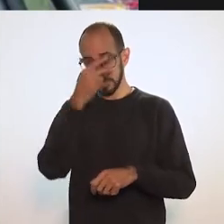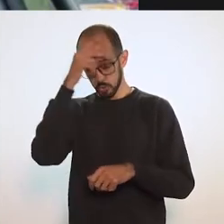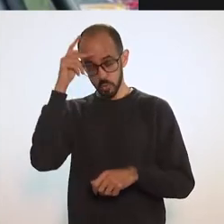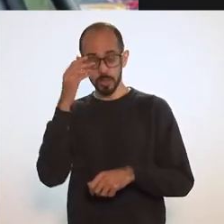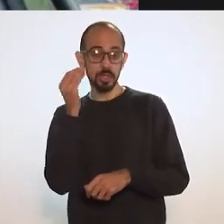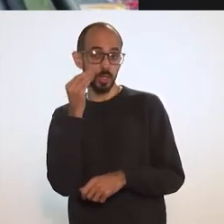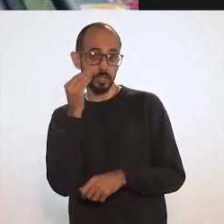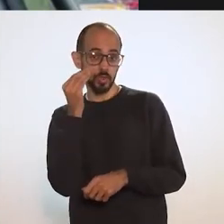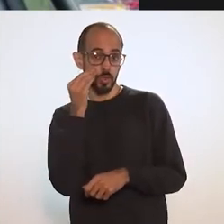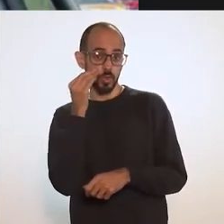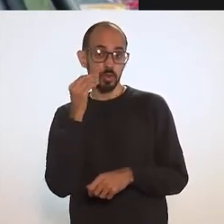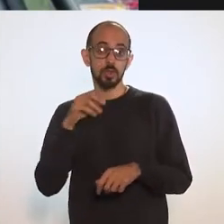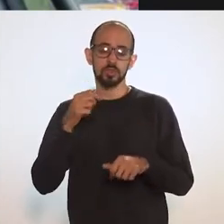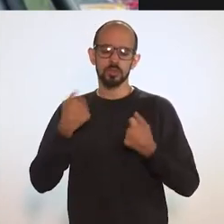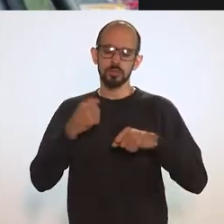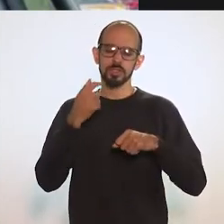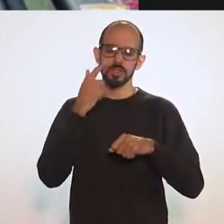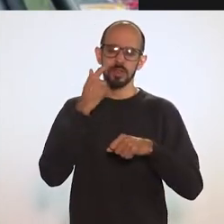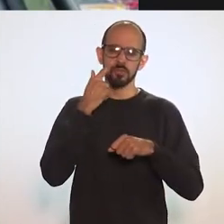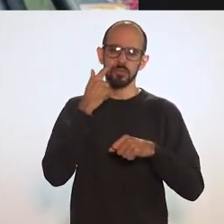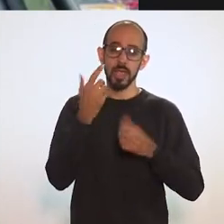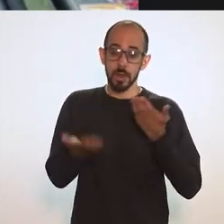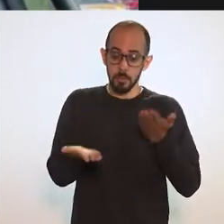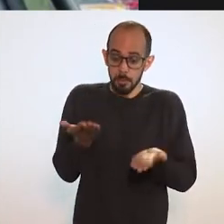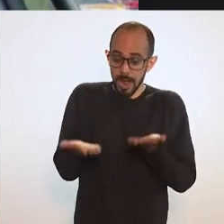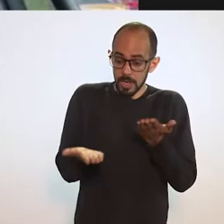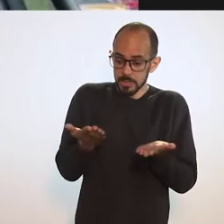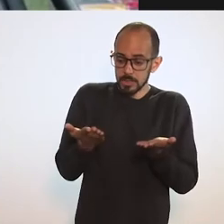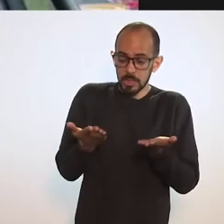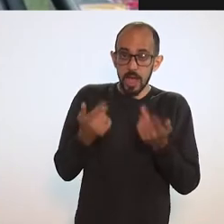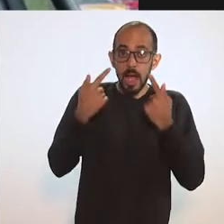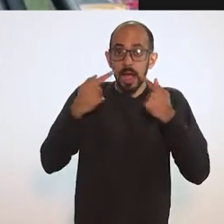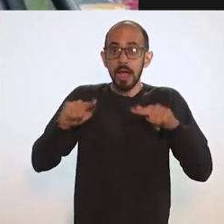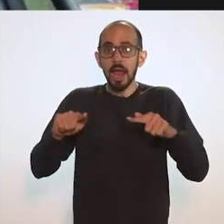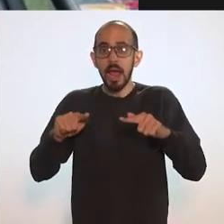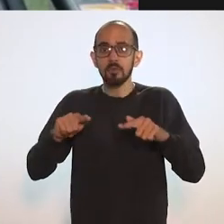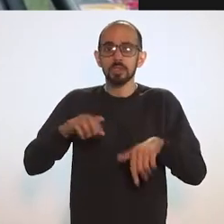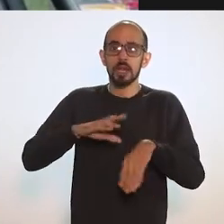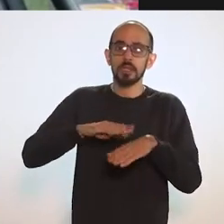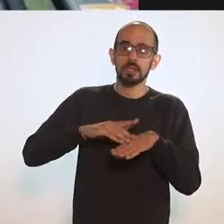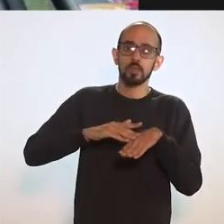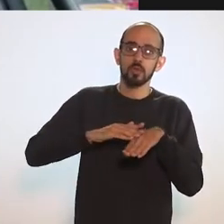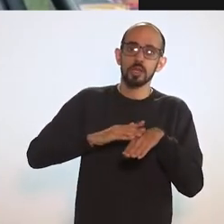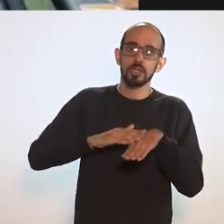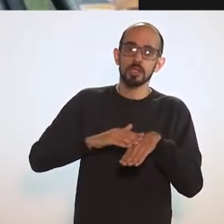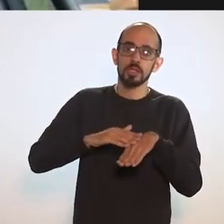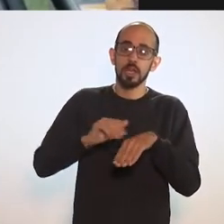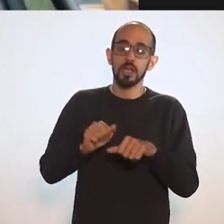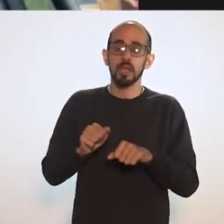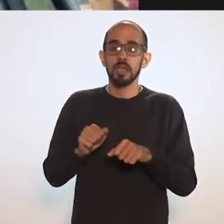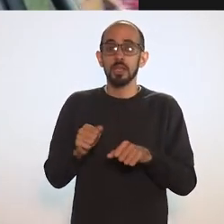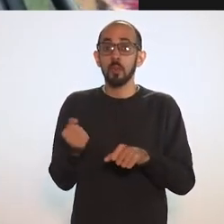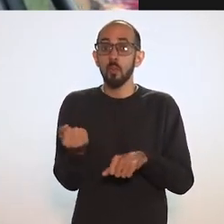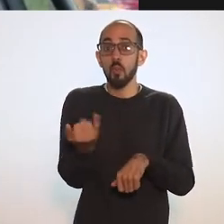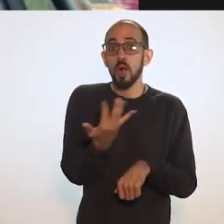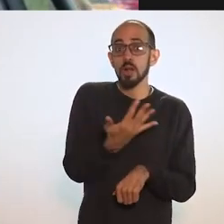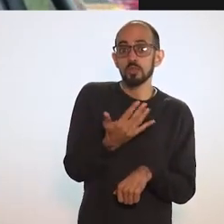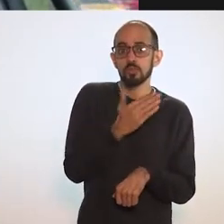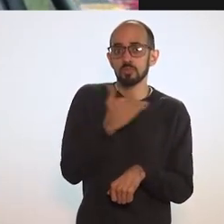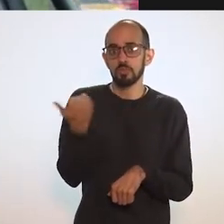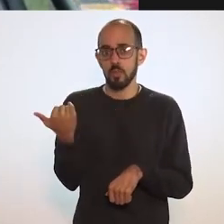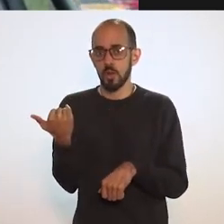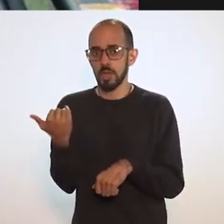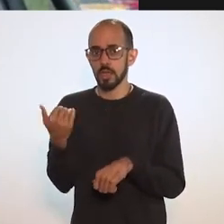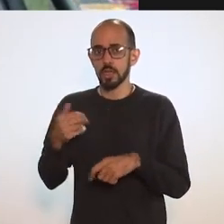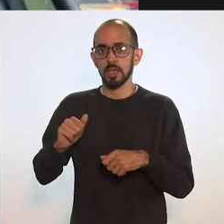a gravidade da doença, a possibilidade dos casos graves e dos óbitos versus a essa frequência